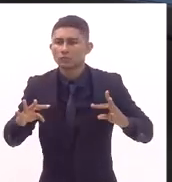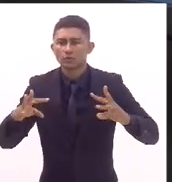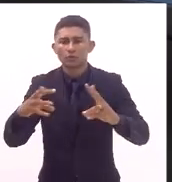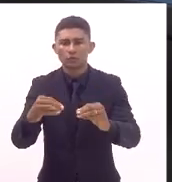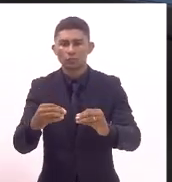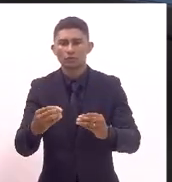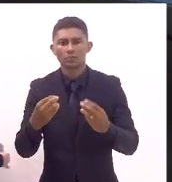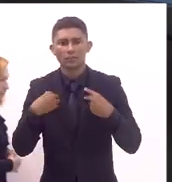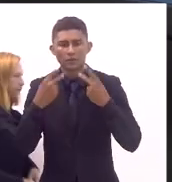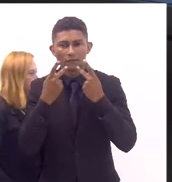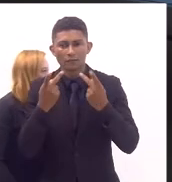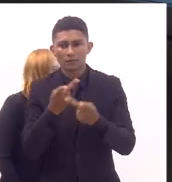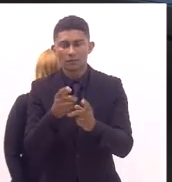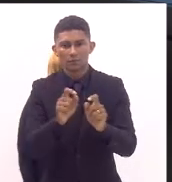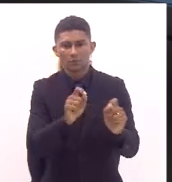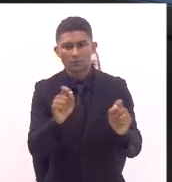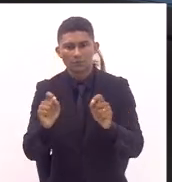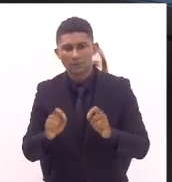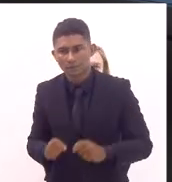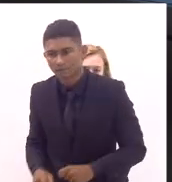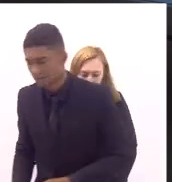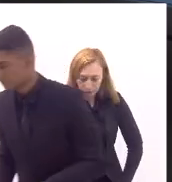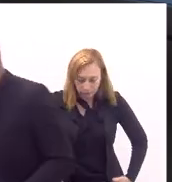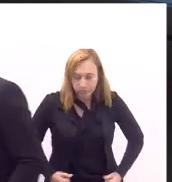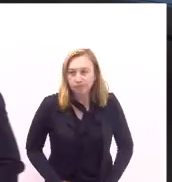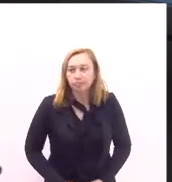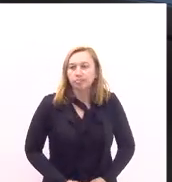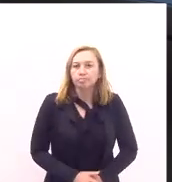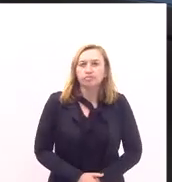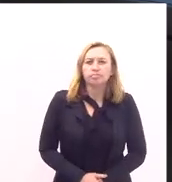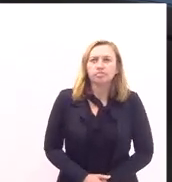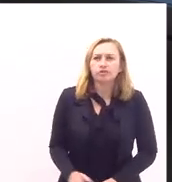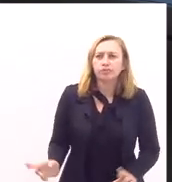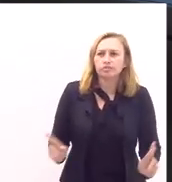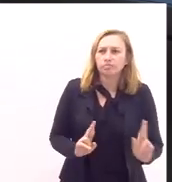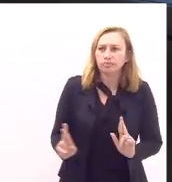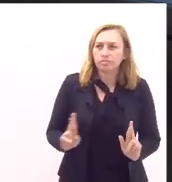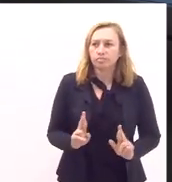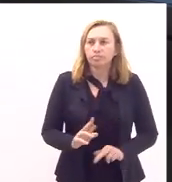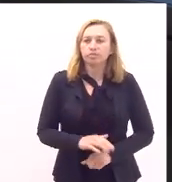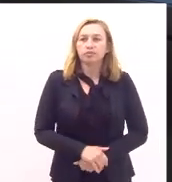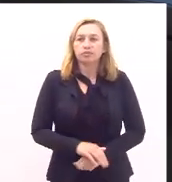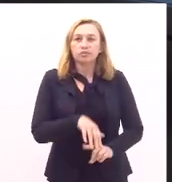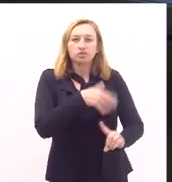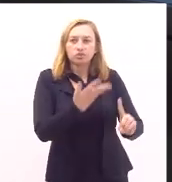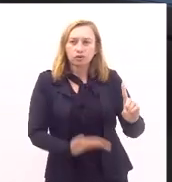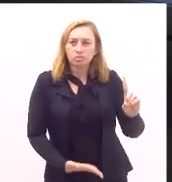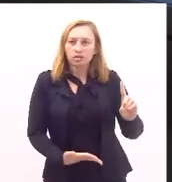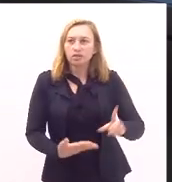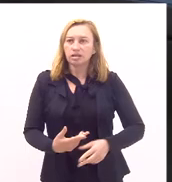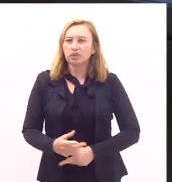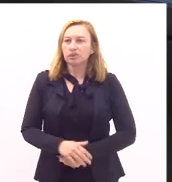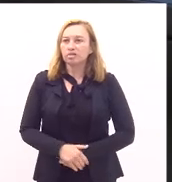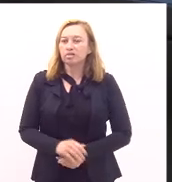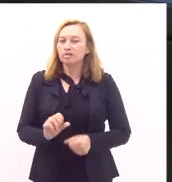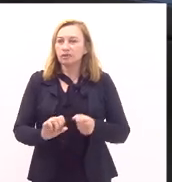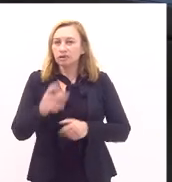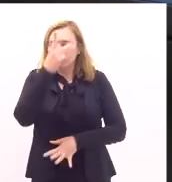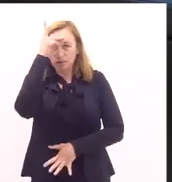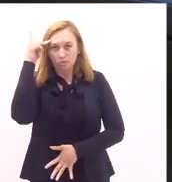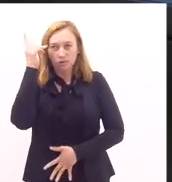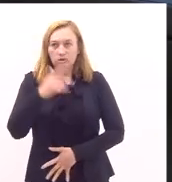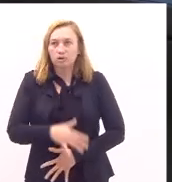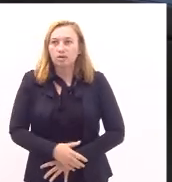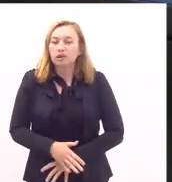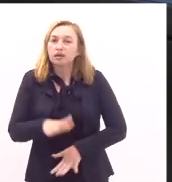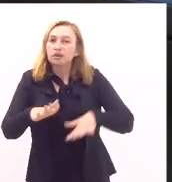só falar em relação e as homenagens que são feitas pessoas